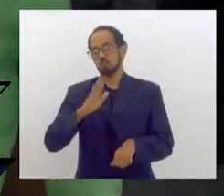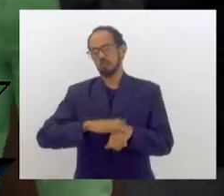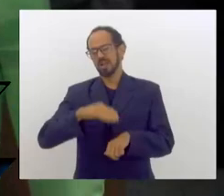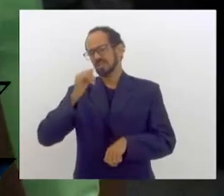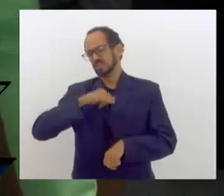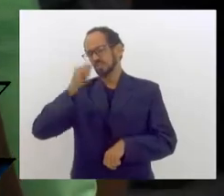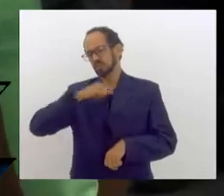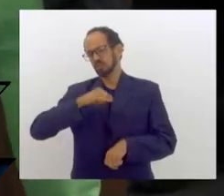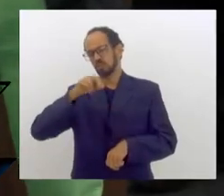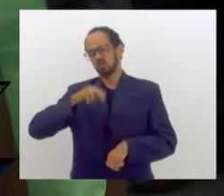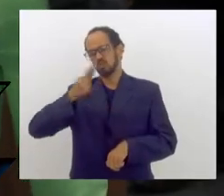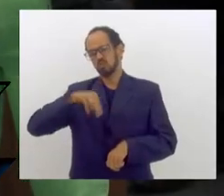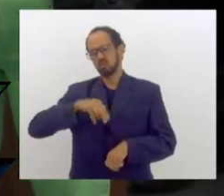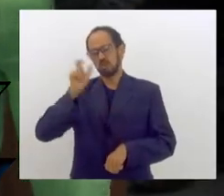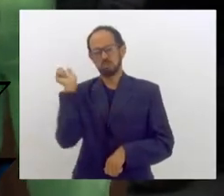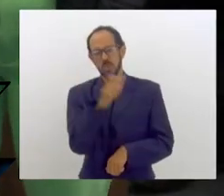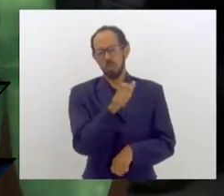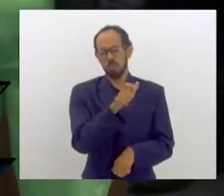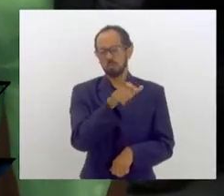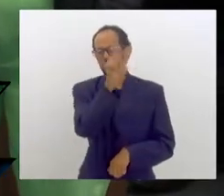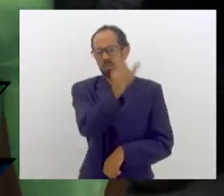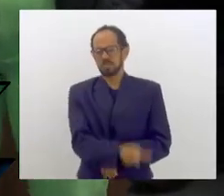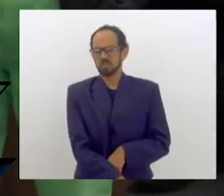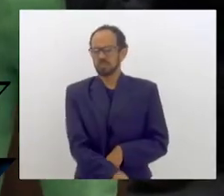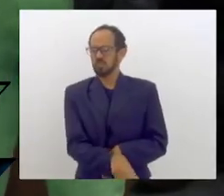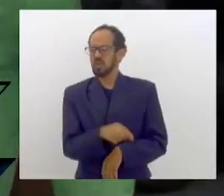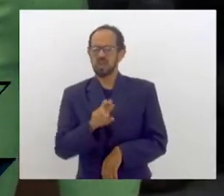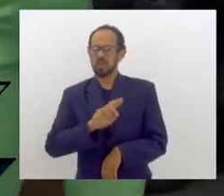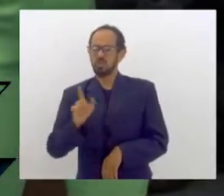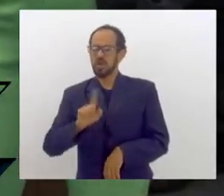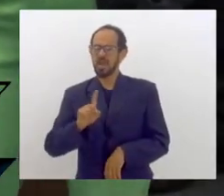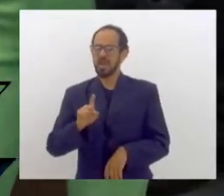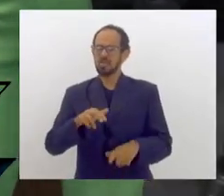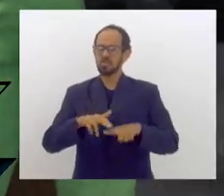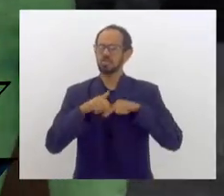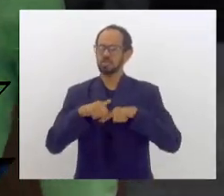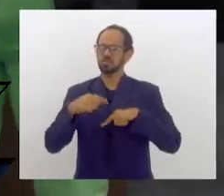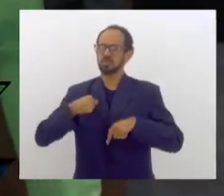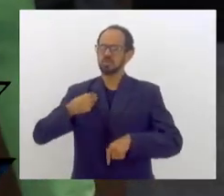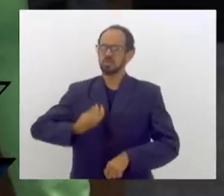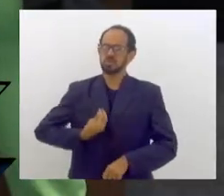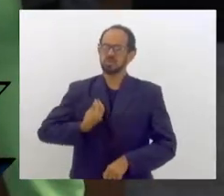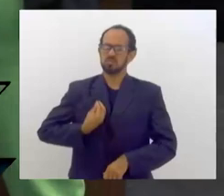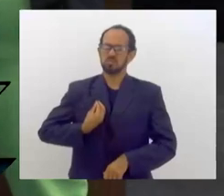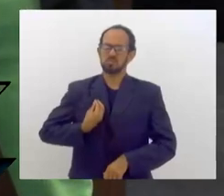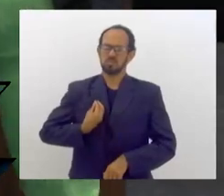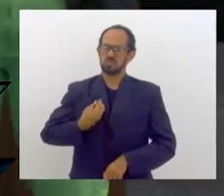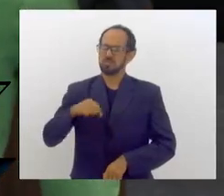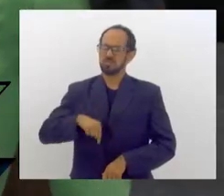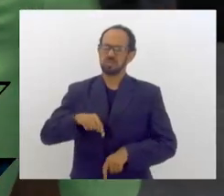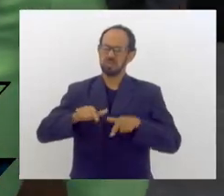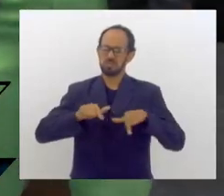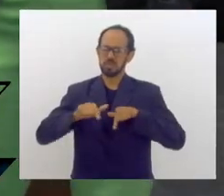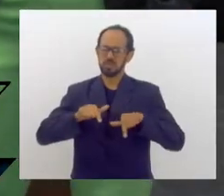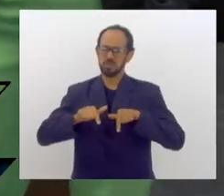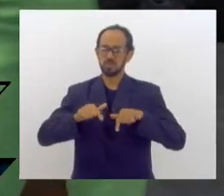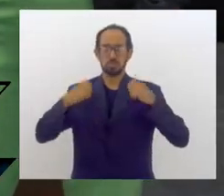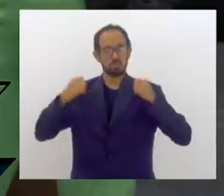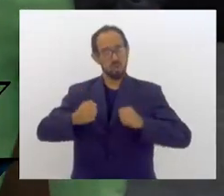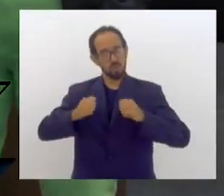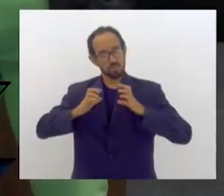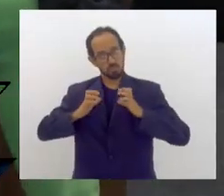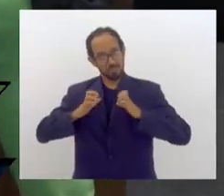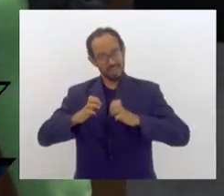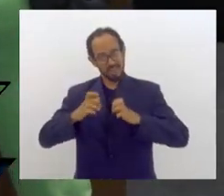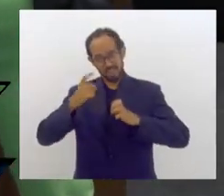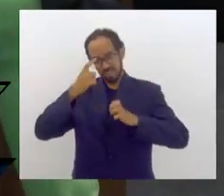um colega, nunca. Não é para isso que a gente está aqui. Né? A gente deve brigar as ideias podem brigar, mas não